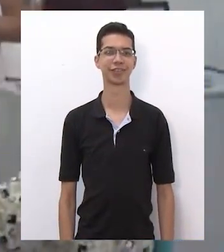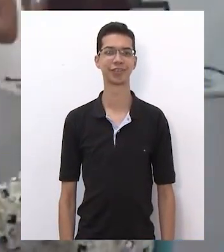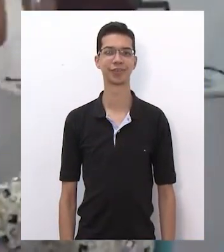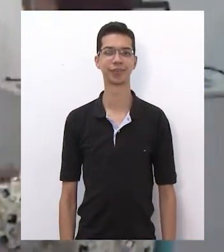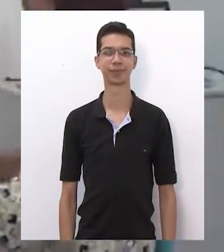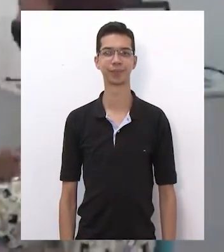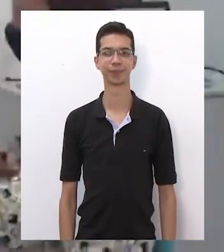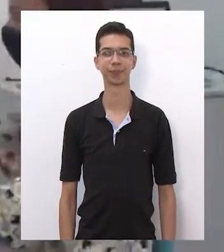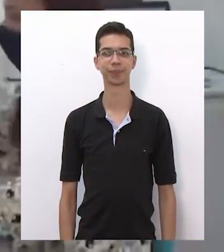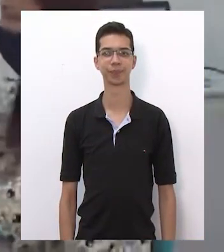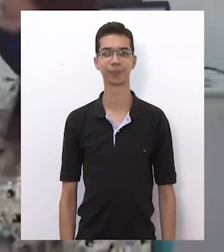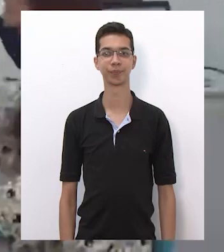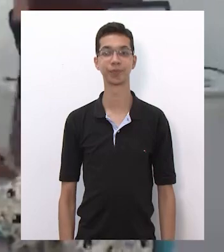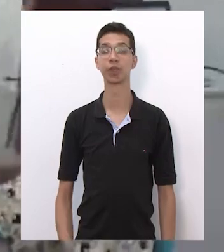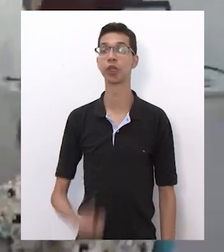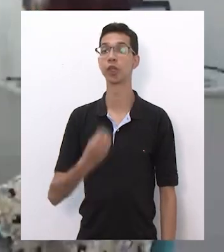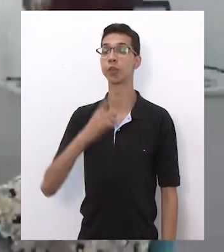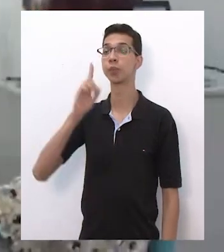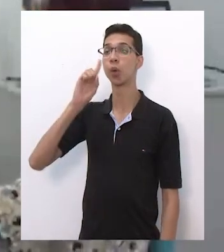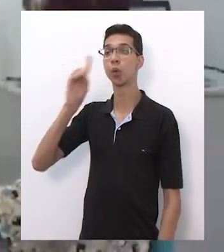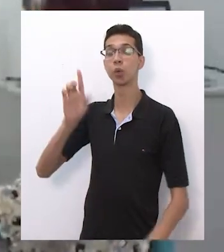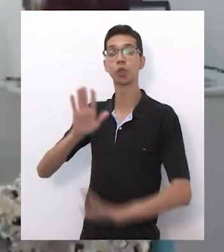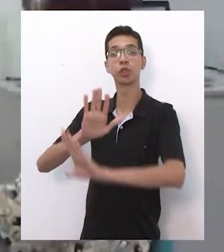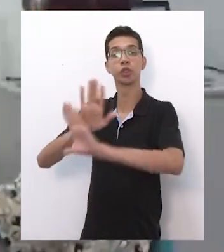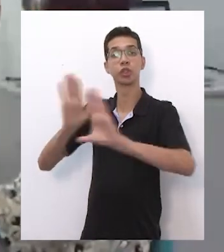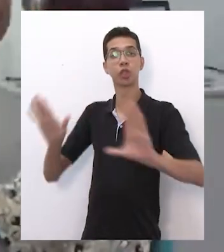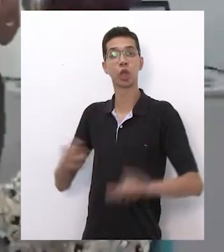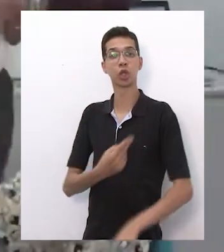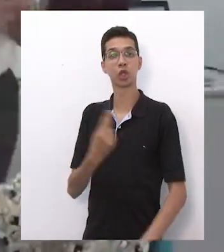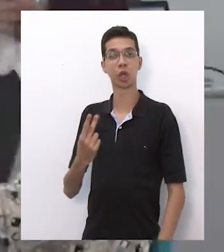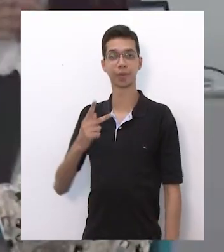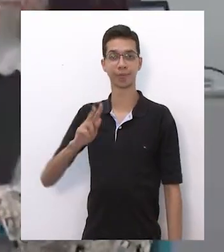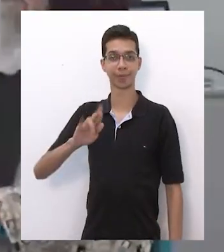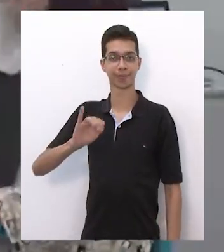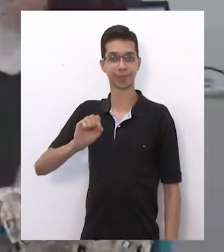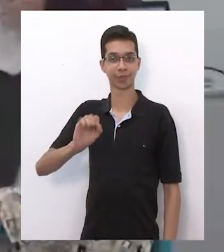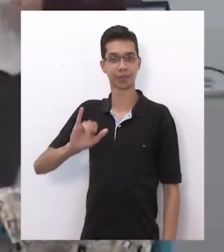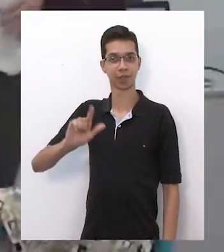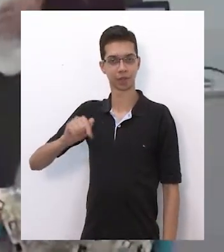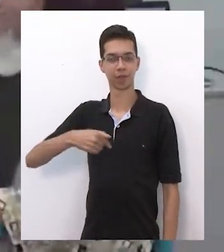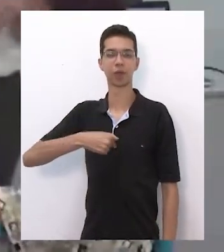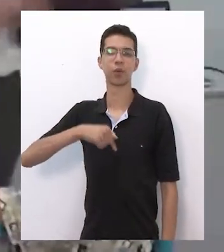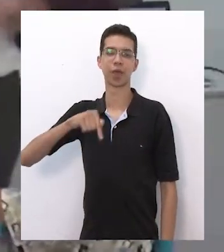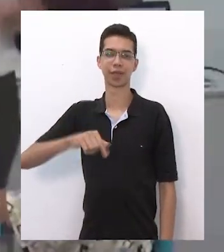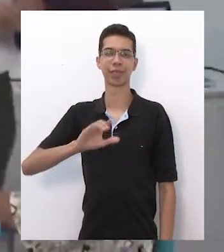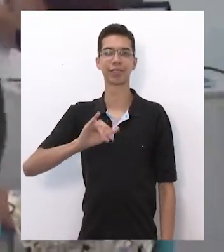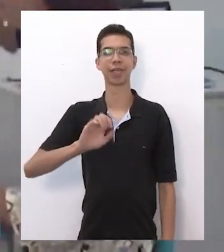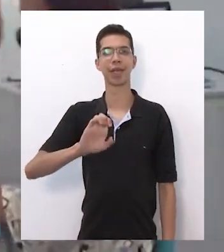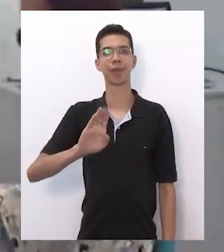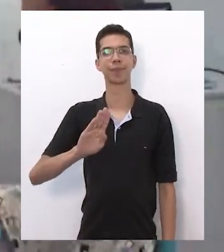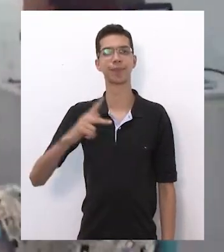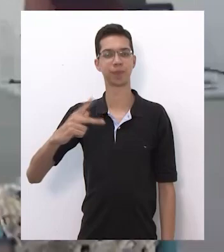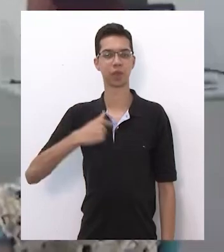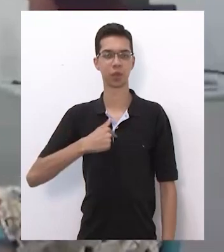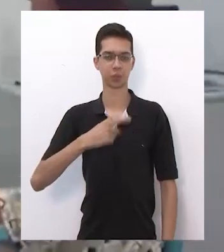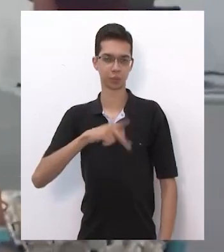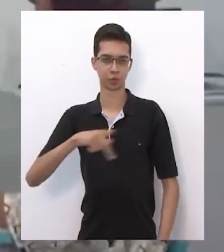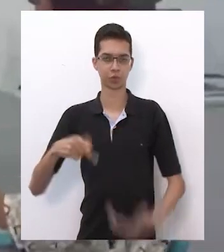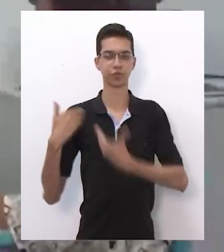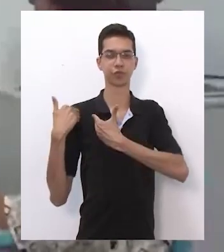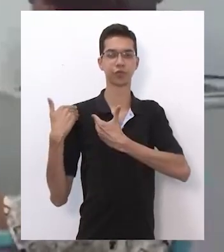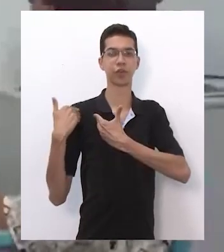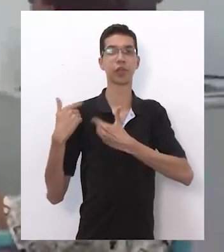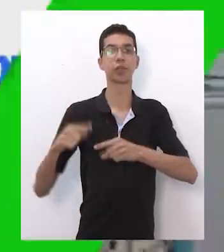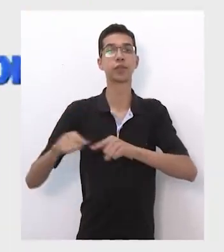Bom dia, pessoal. O meu nome é Priscila, sou professora aqui do CIEBP, sou responsável pela Sala 1, que é o Hub